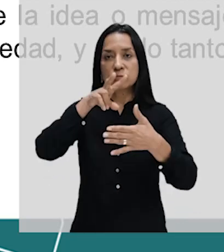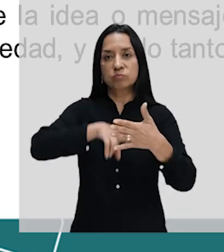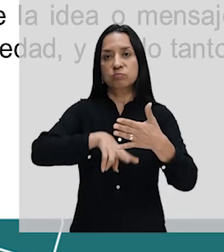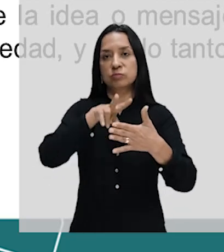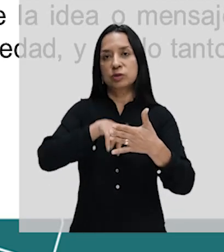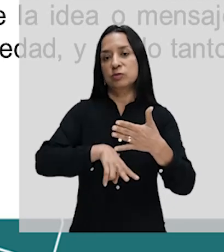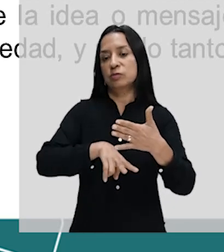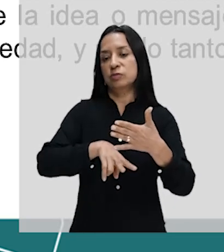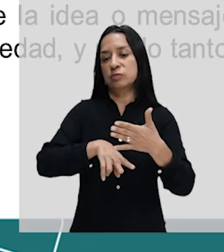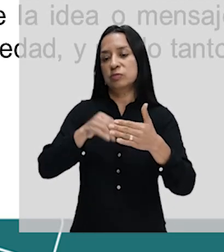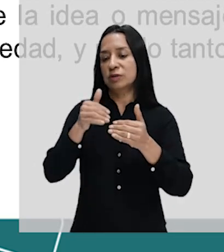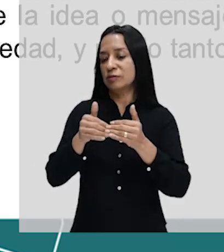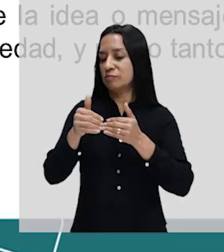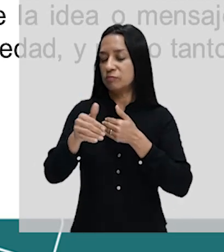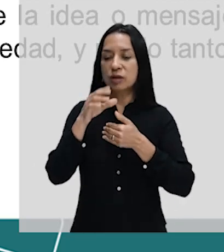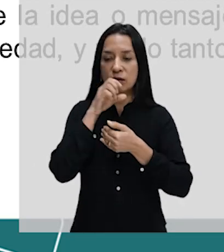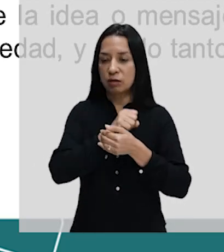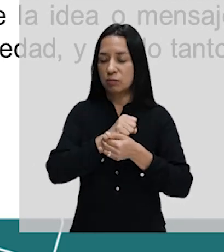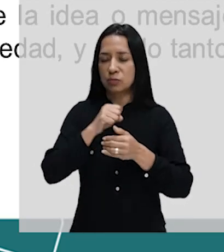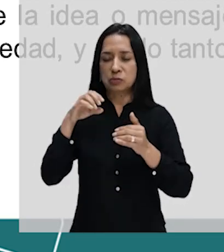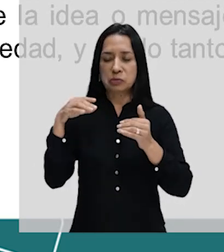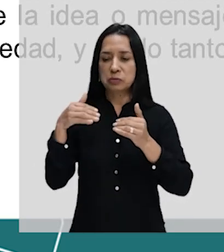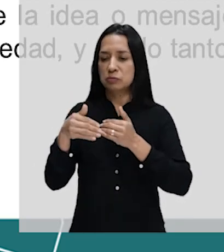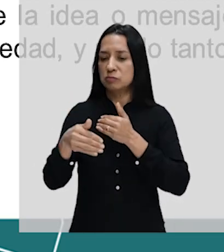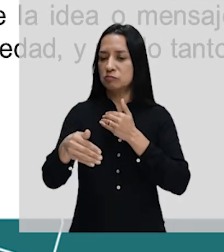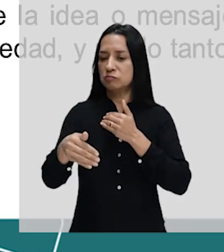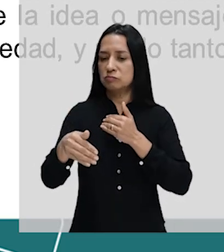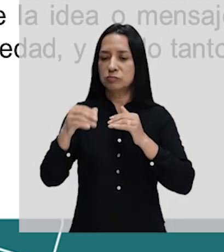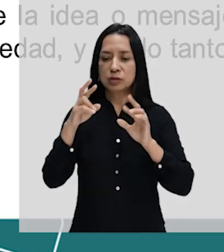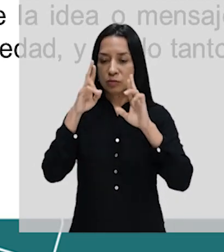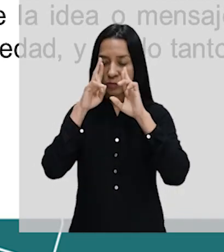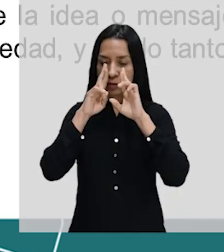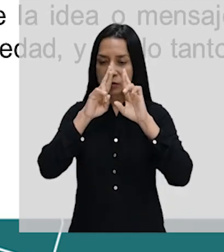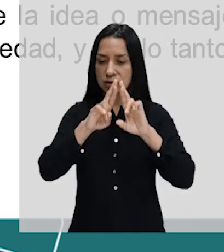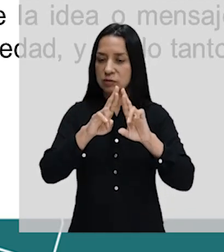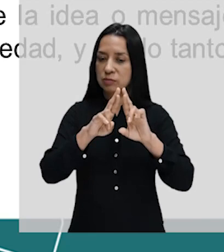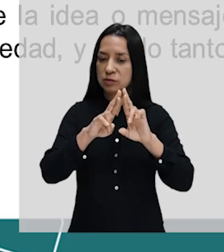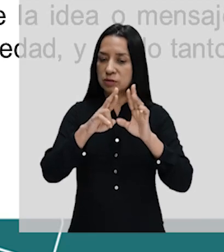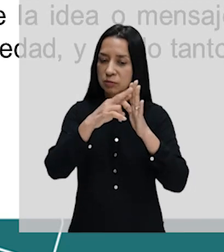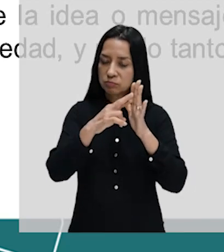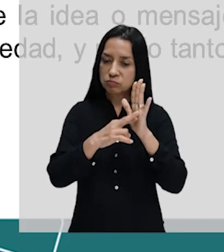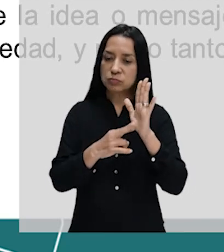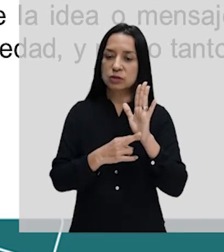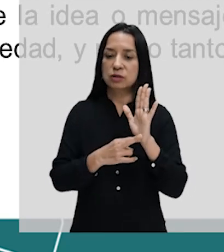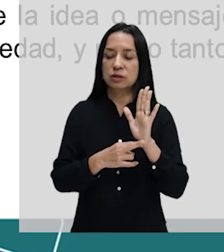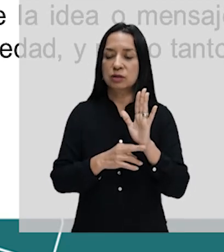e passar por cima dos símbolos de pontuação.